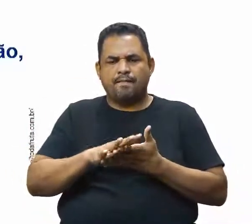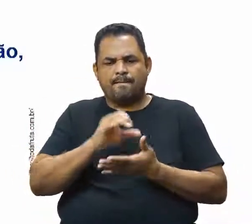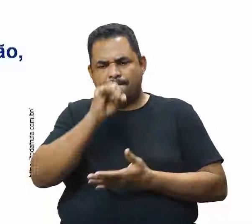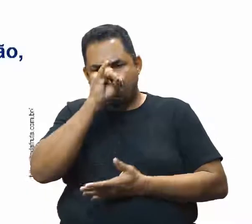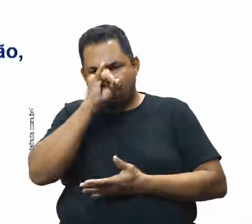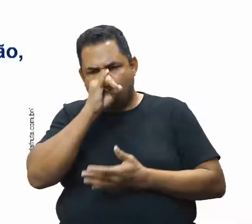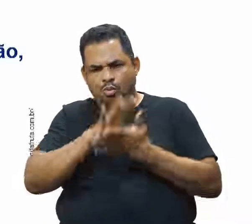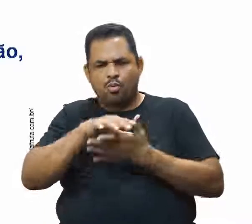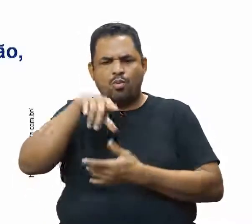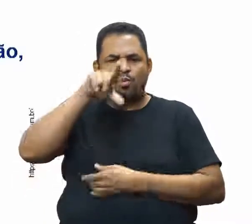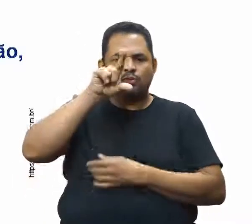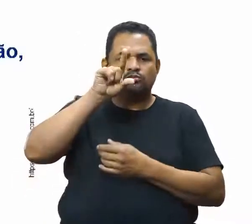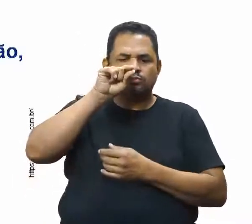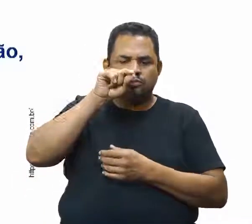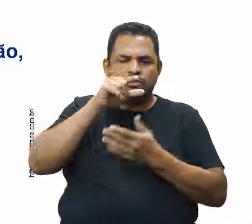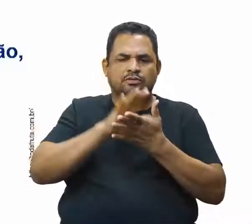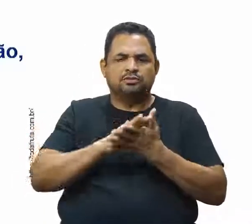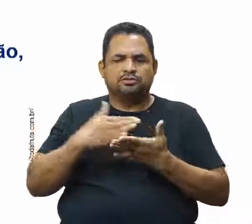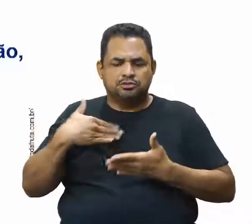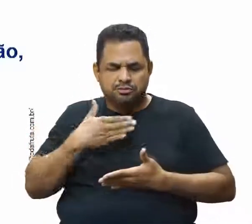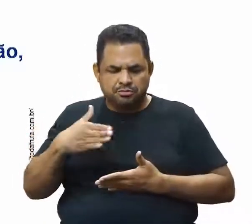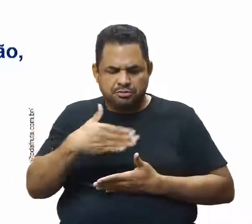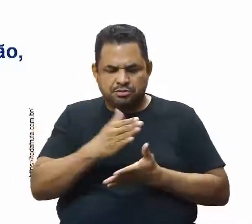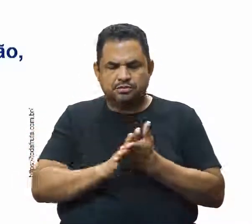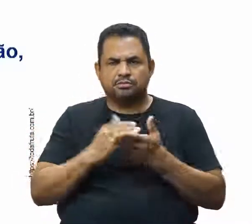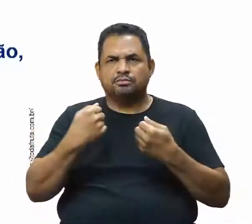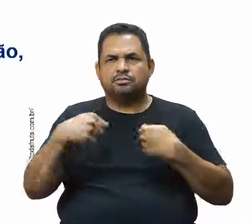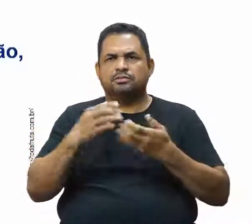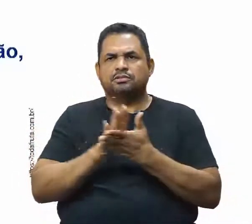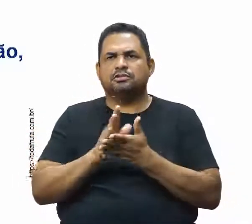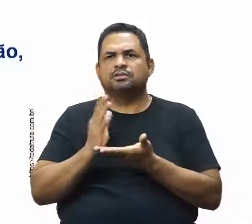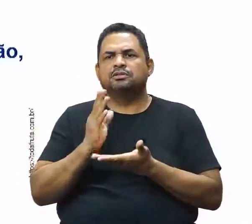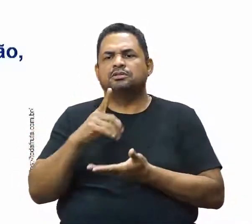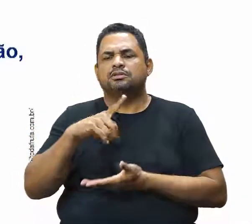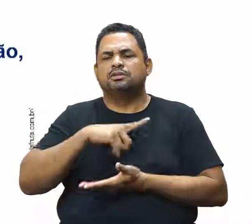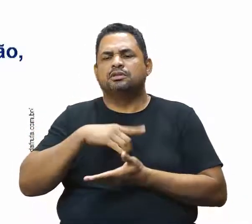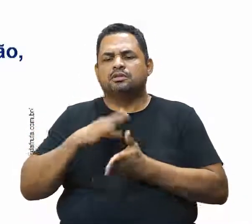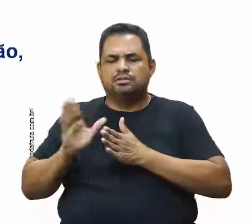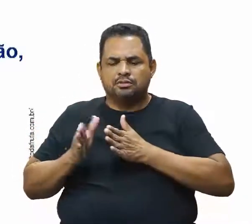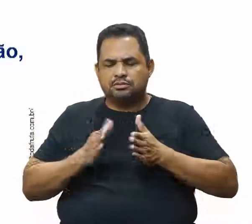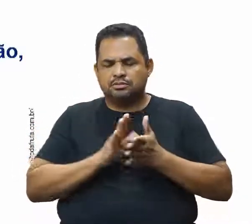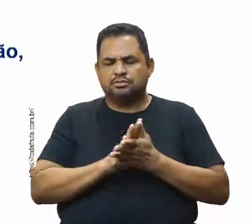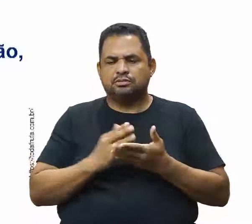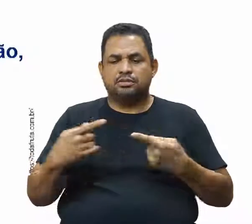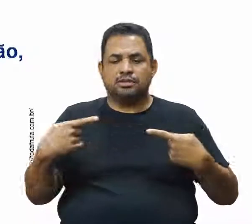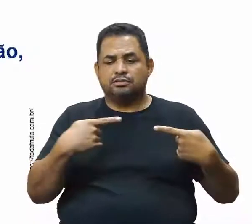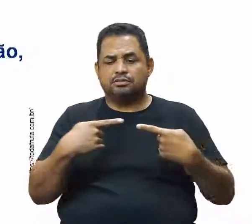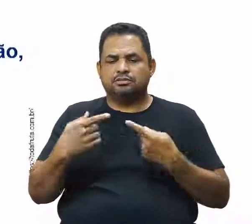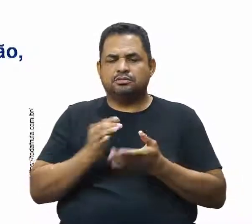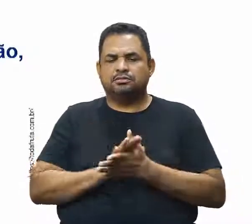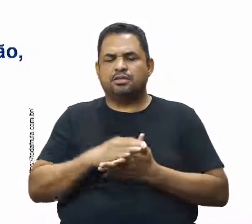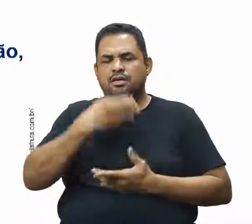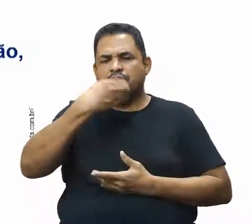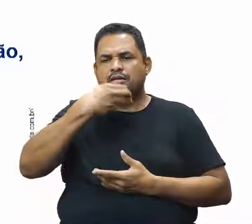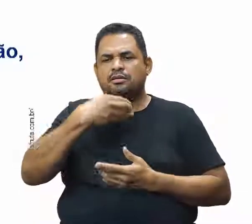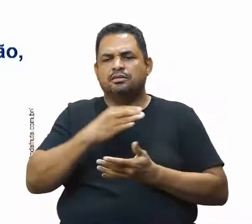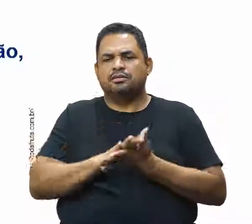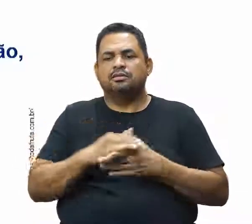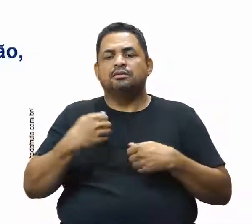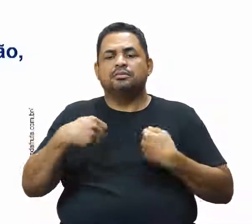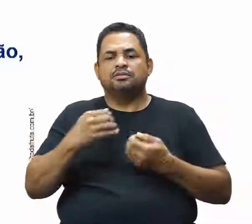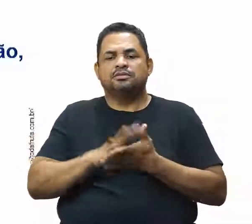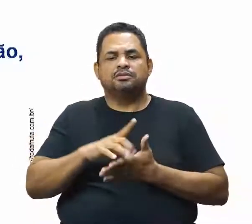de ave, de peixe. Também tem esses processos relacionados aos frutos. Então, é uma mão de obra,